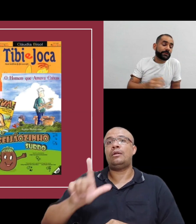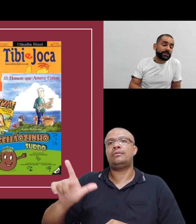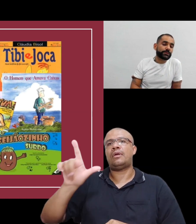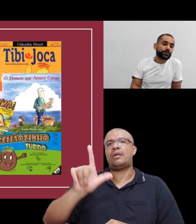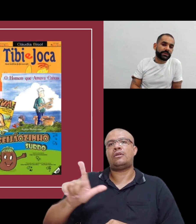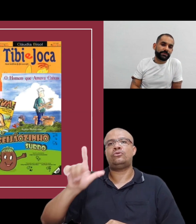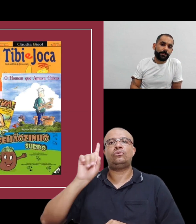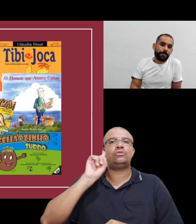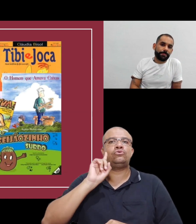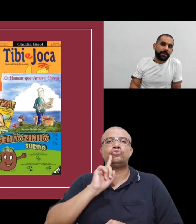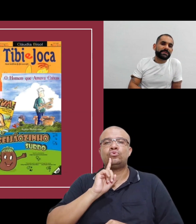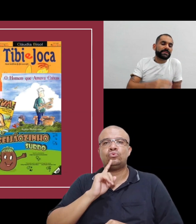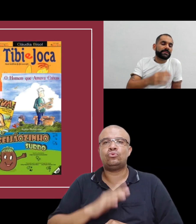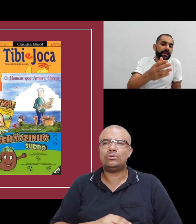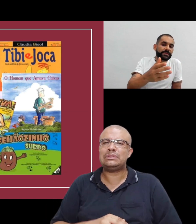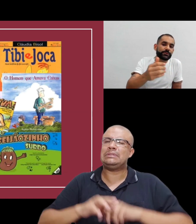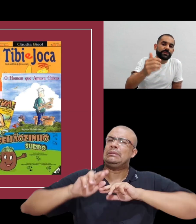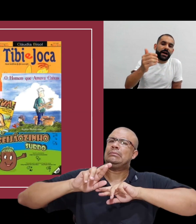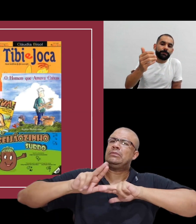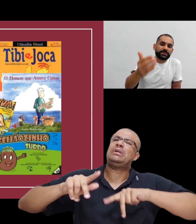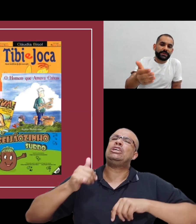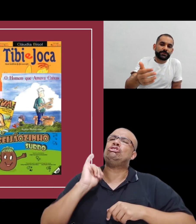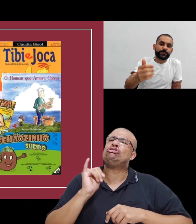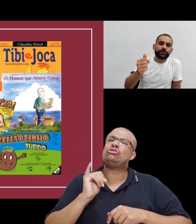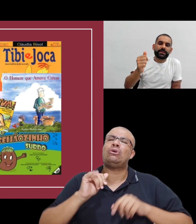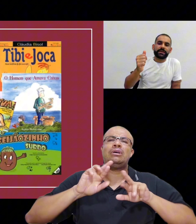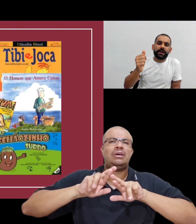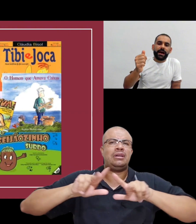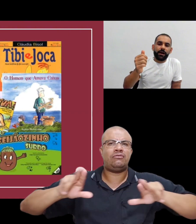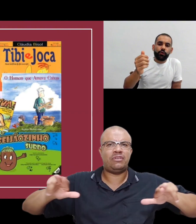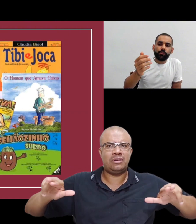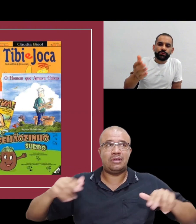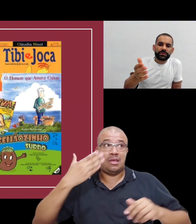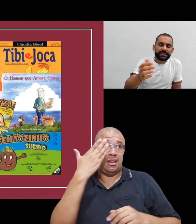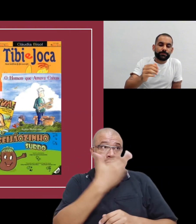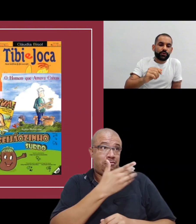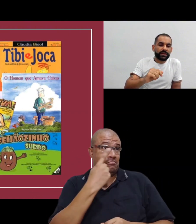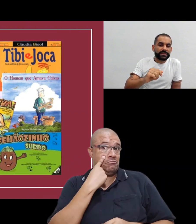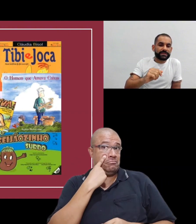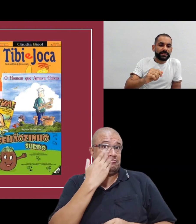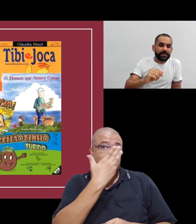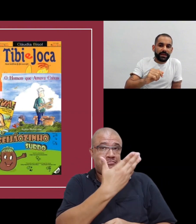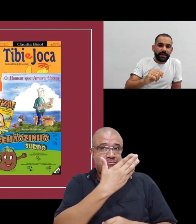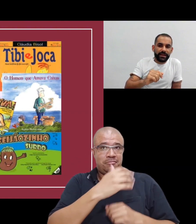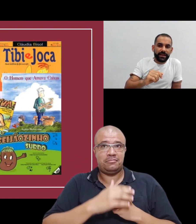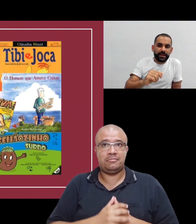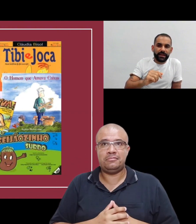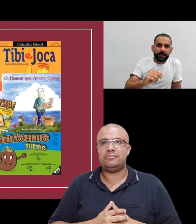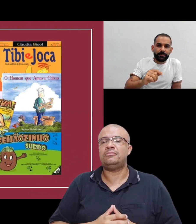a literatura surda. Cinderela surda, Rapunzel surda, O Mundo das Bocas